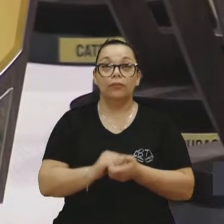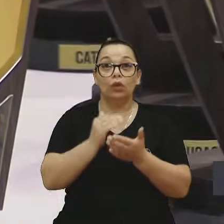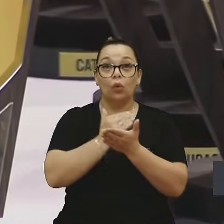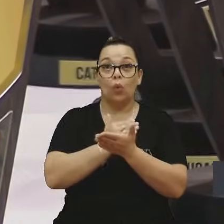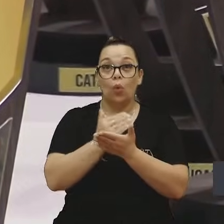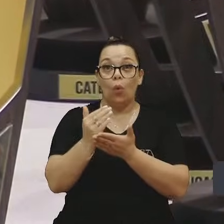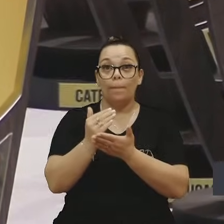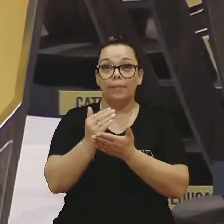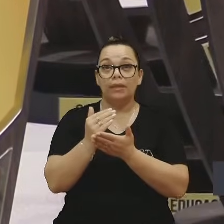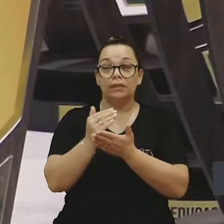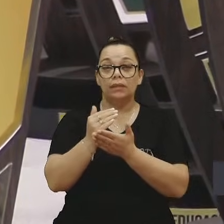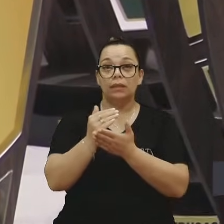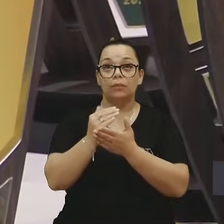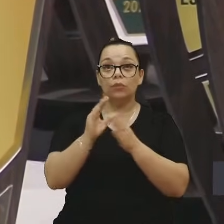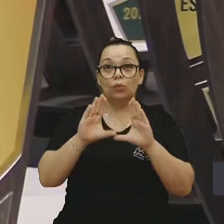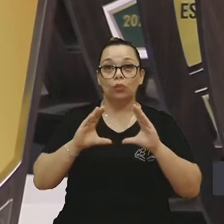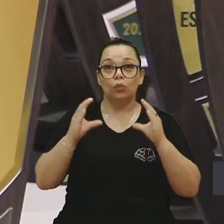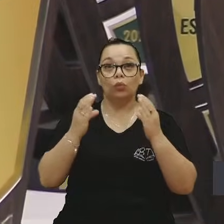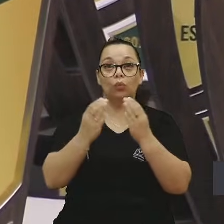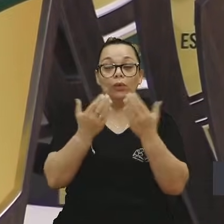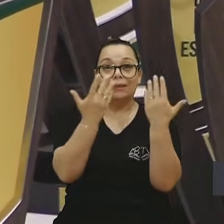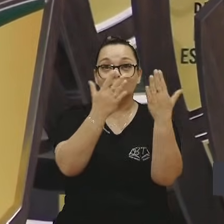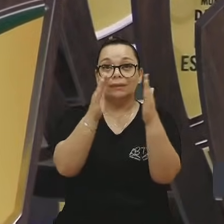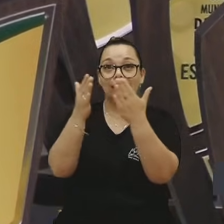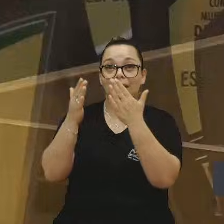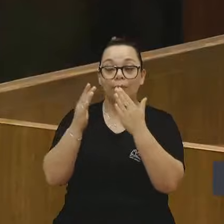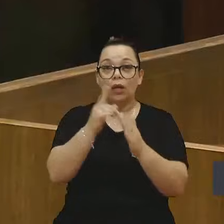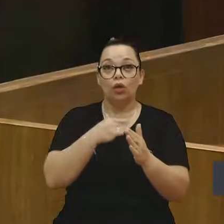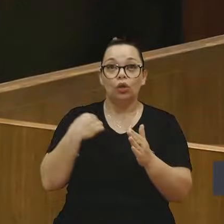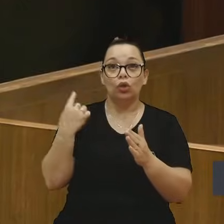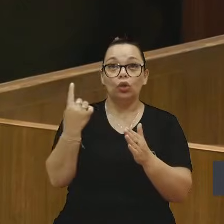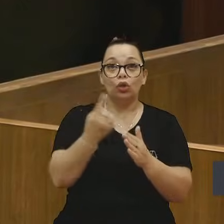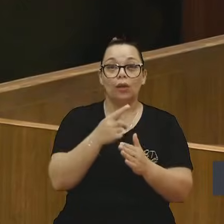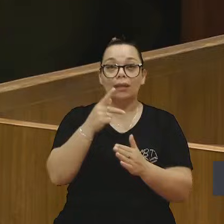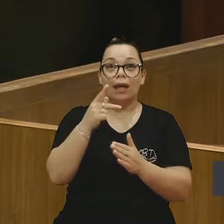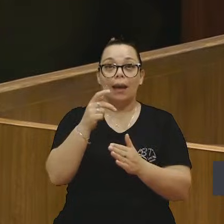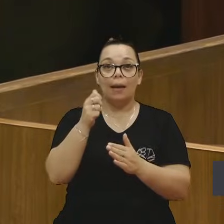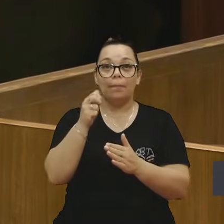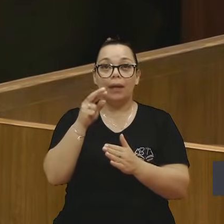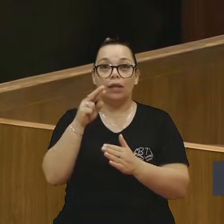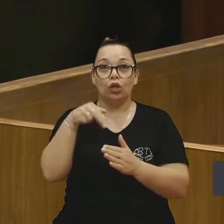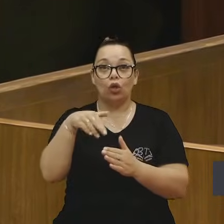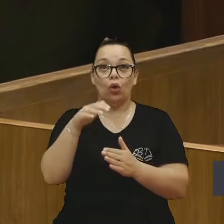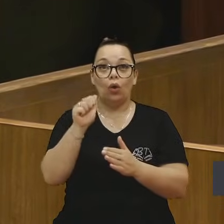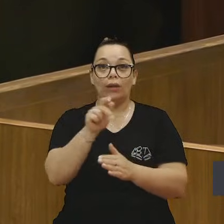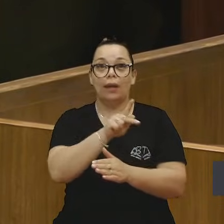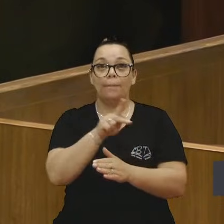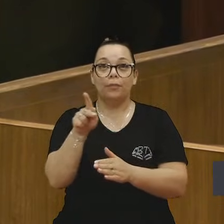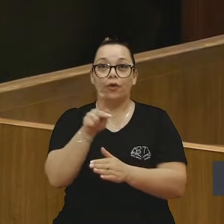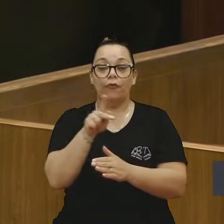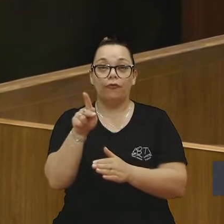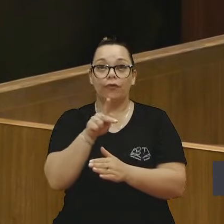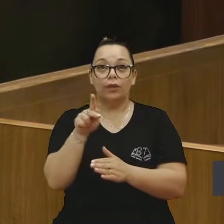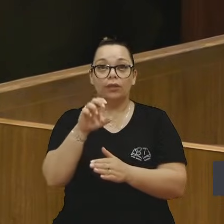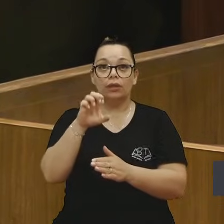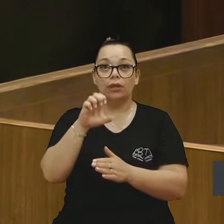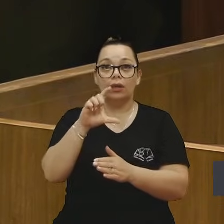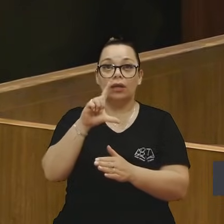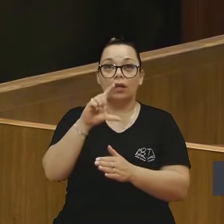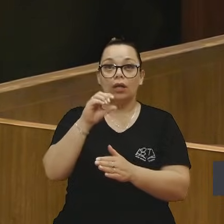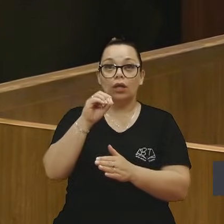Iniciamos esta cerimônia celebrando nossa patrona, a professora